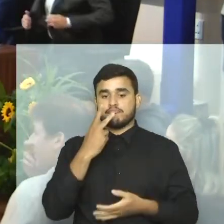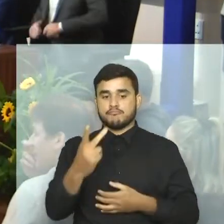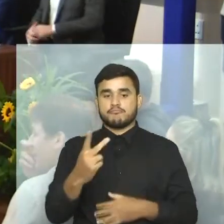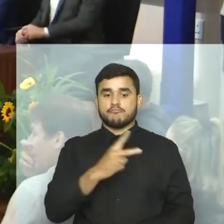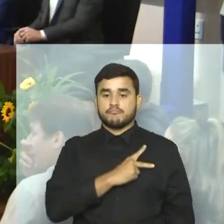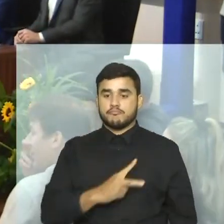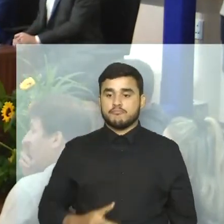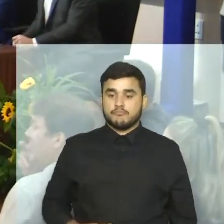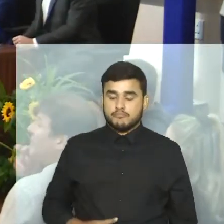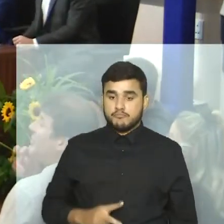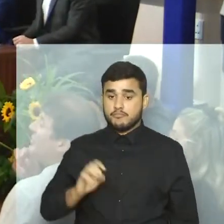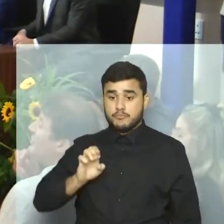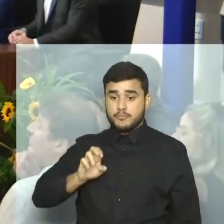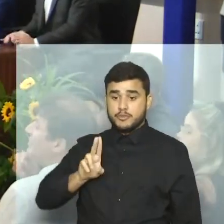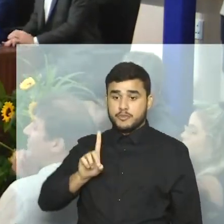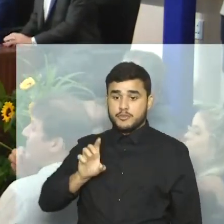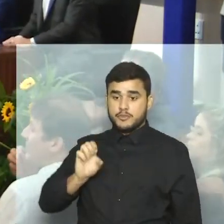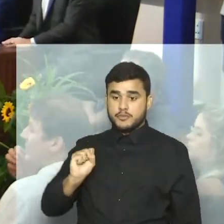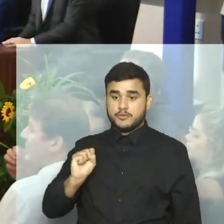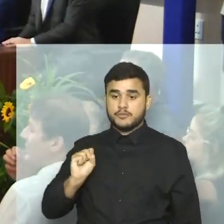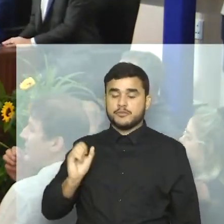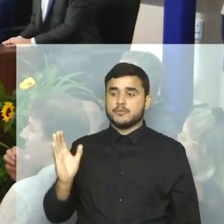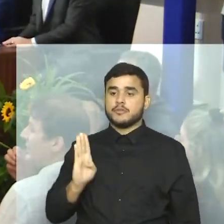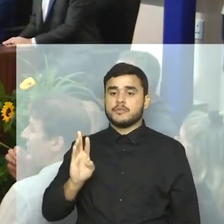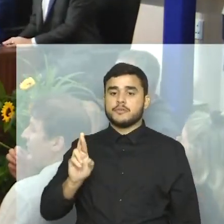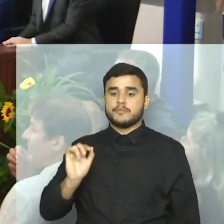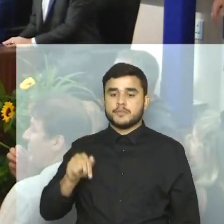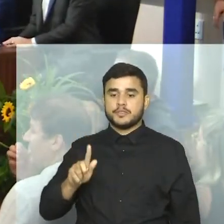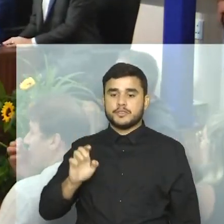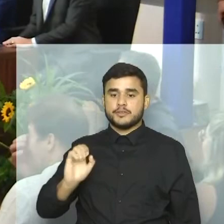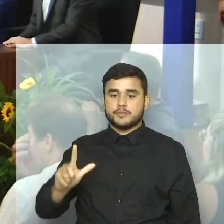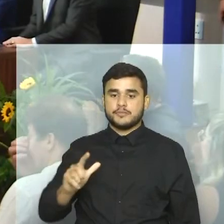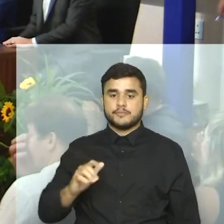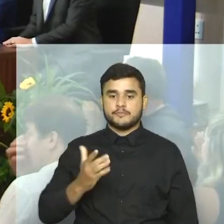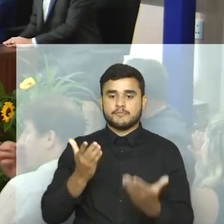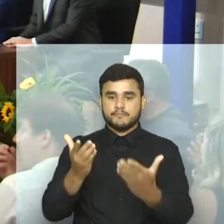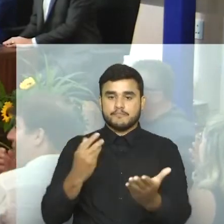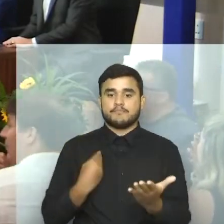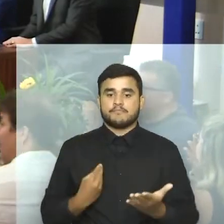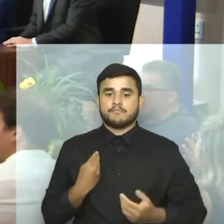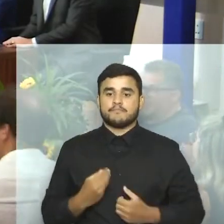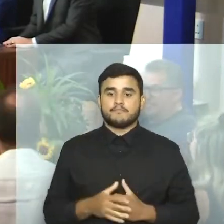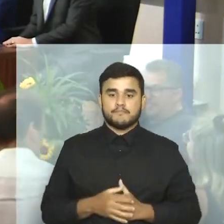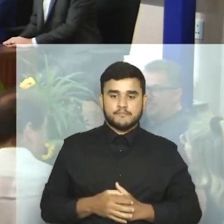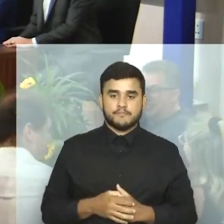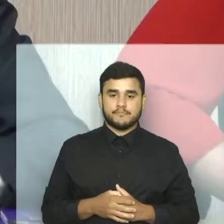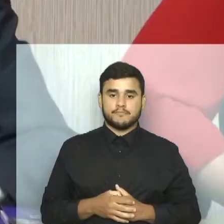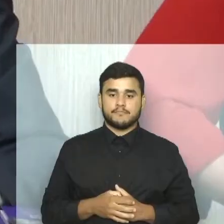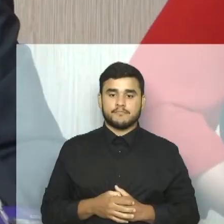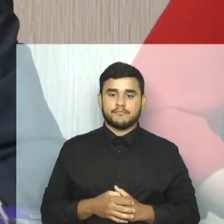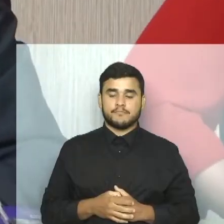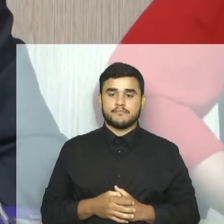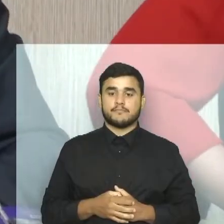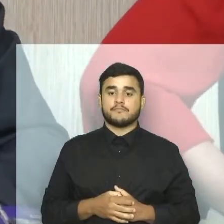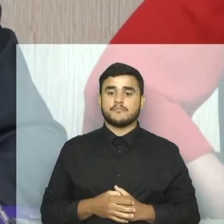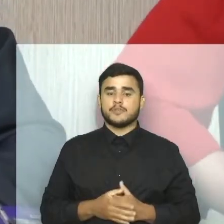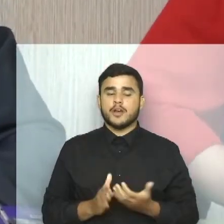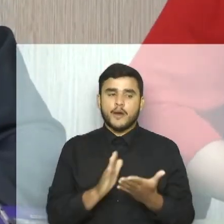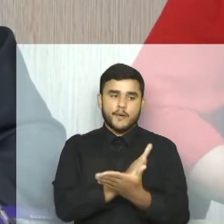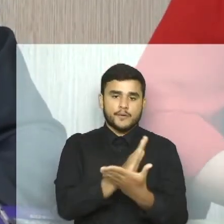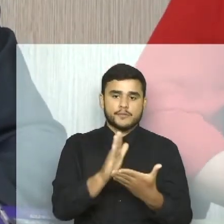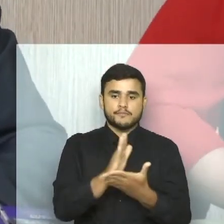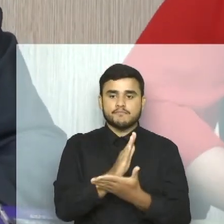vereador Ilse Bringel, acabo de ver, chegando aqui conosco, e peço desculpa aqui aos